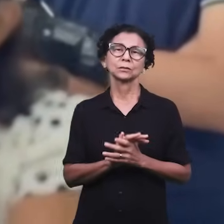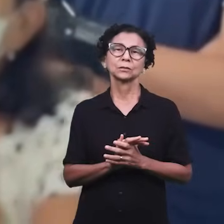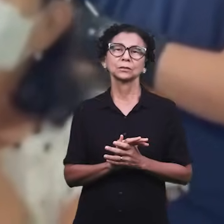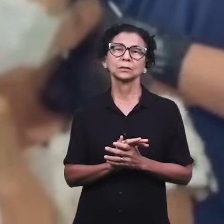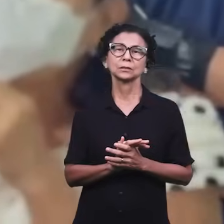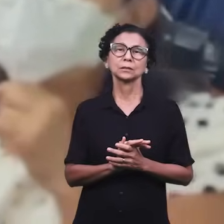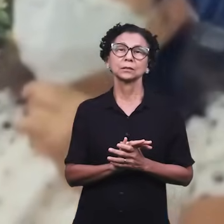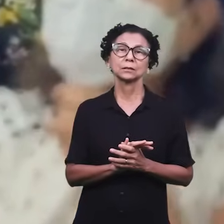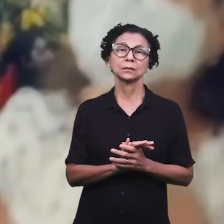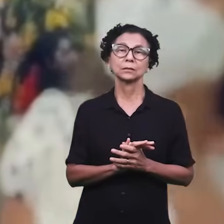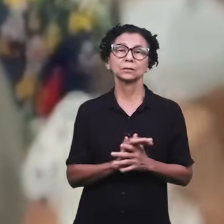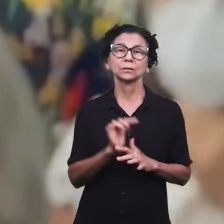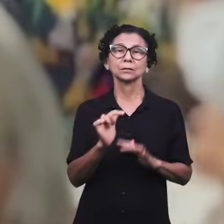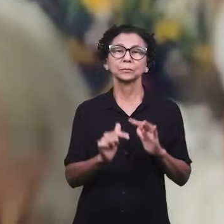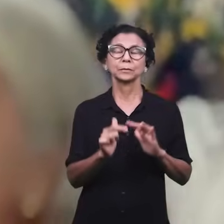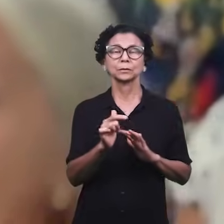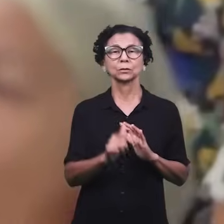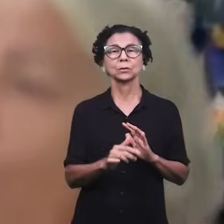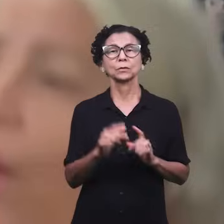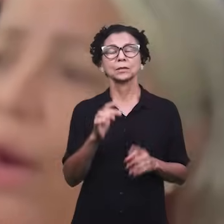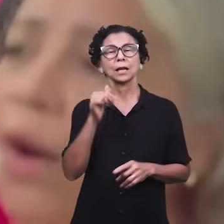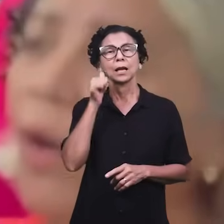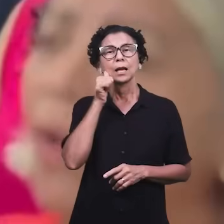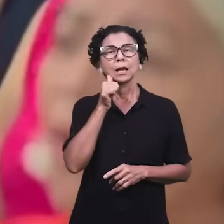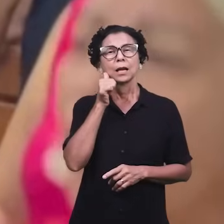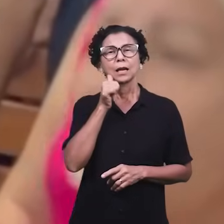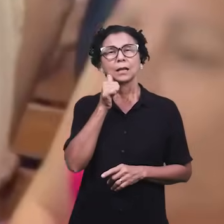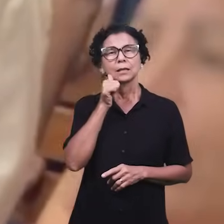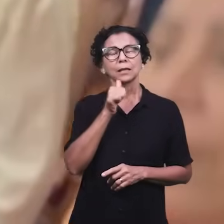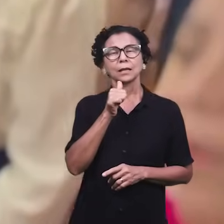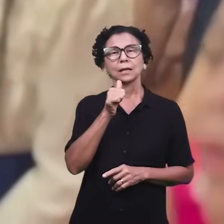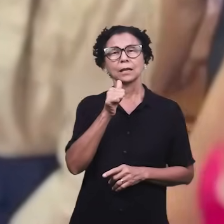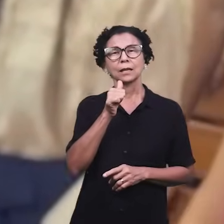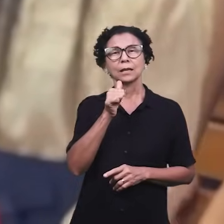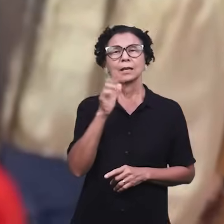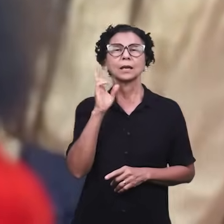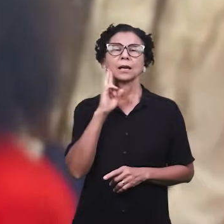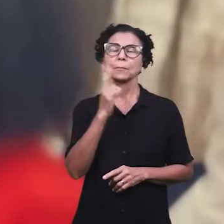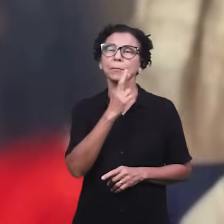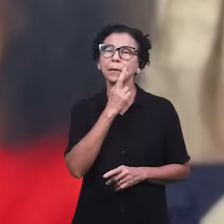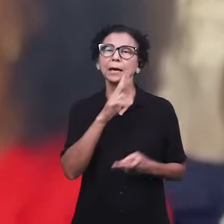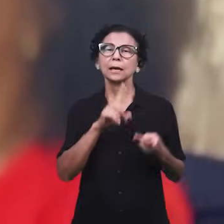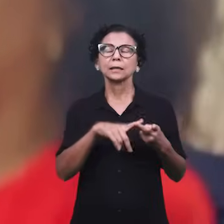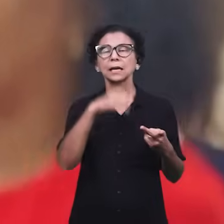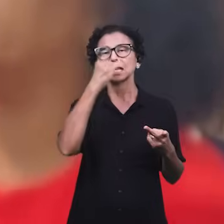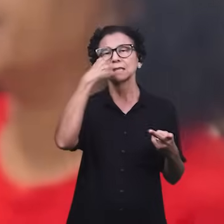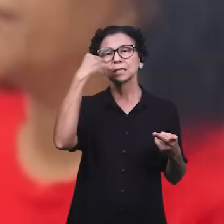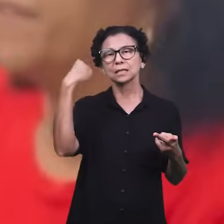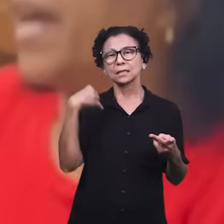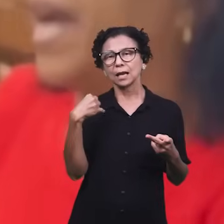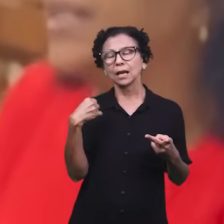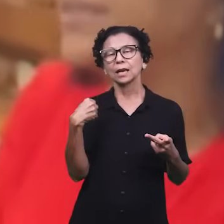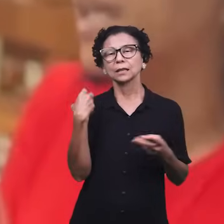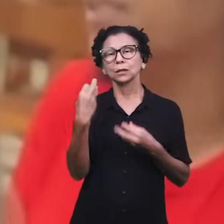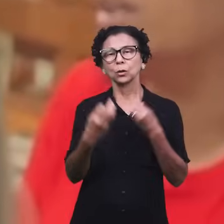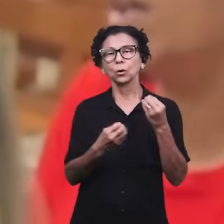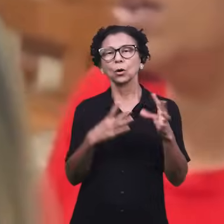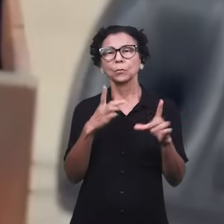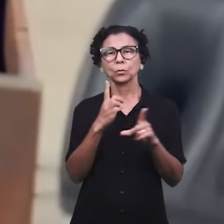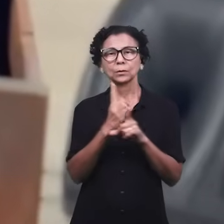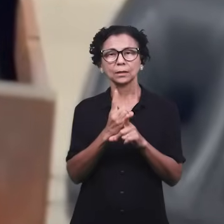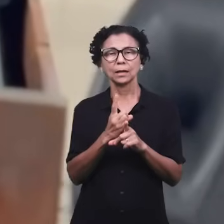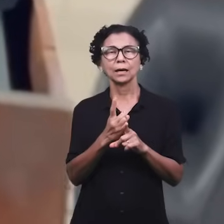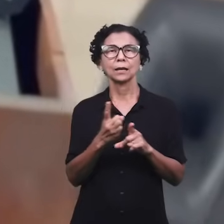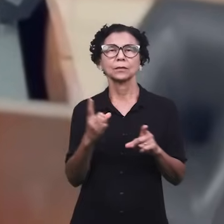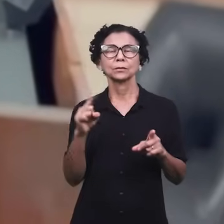ele mais adiante. Enfim, os assuntos foram assim super abrangentes. E certamente eles receberam uma grande